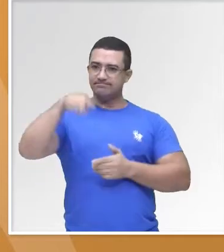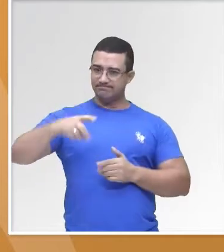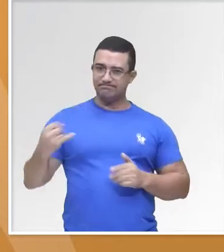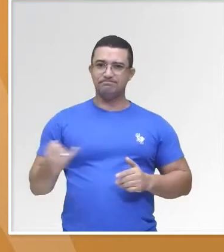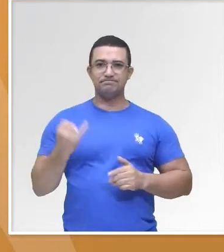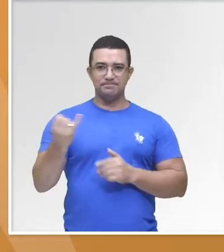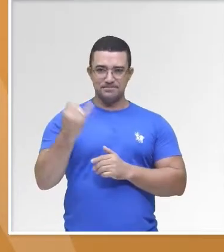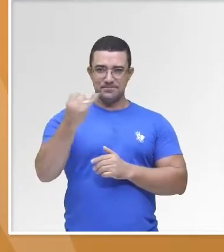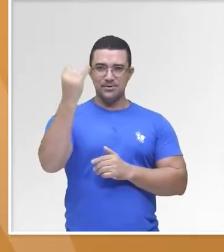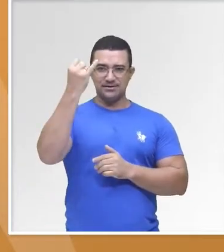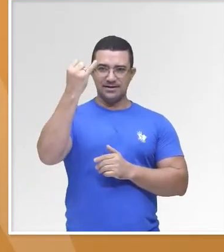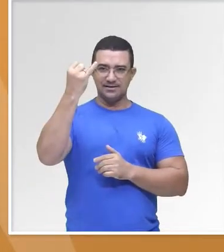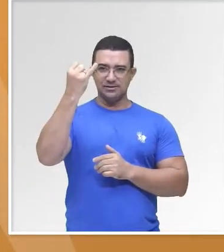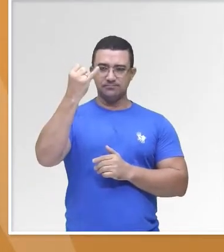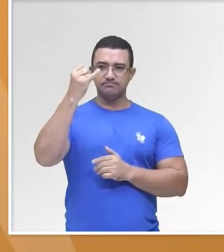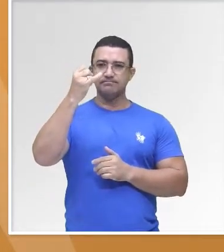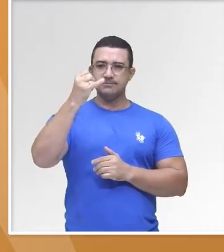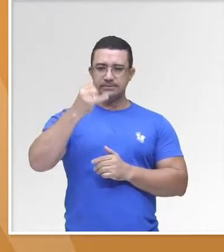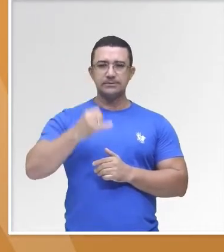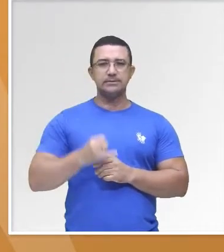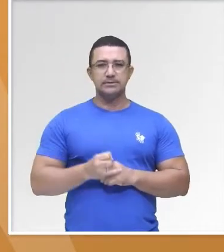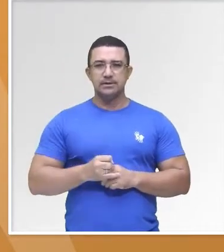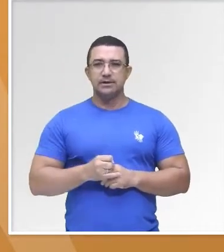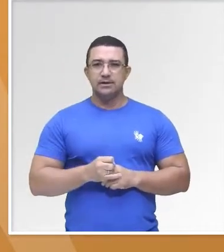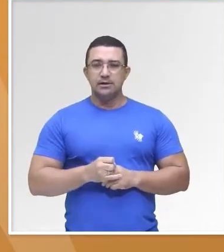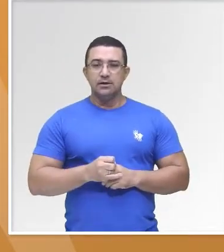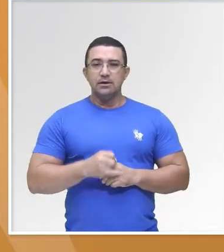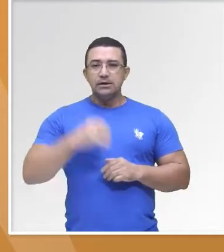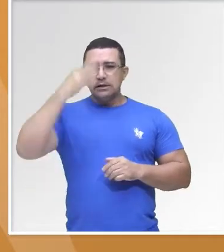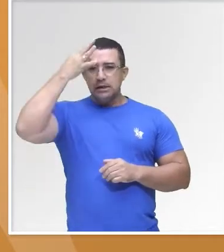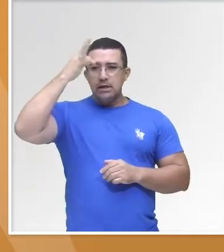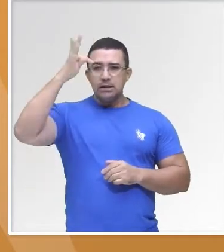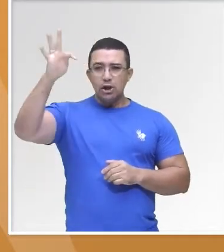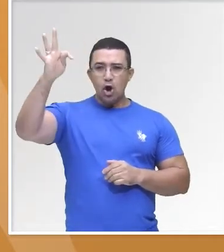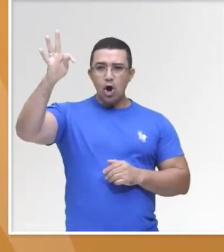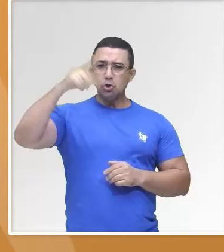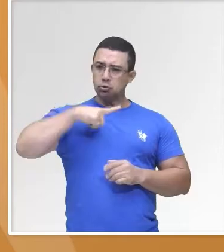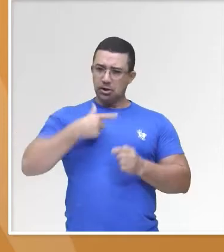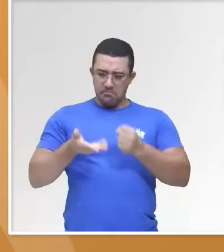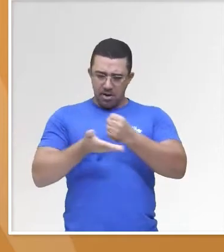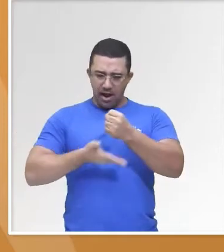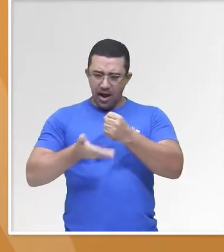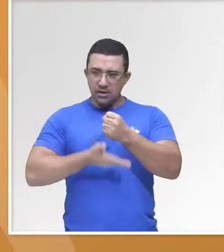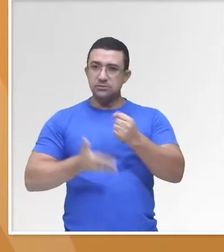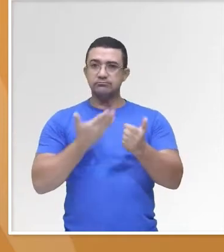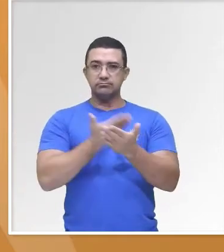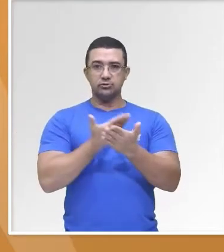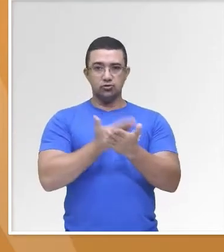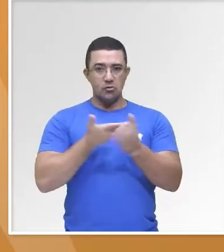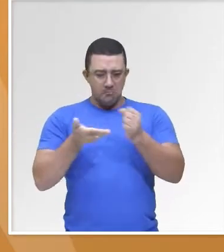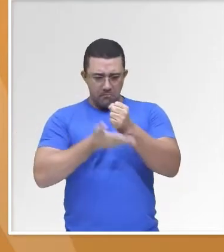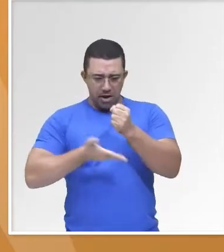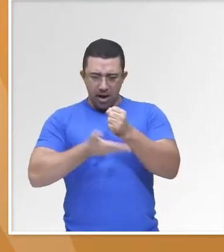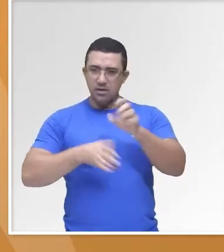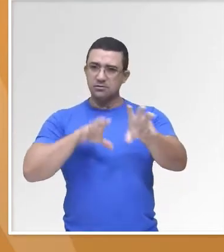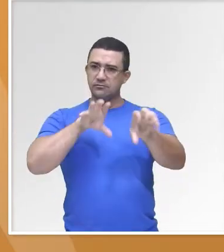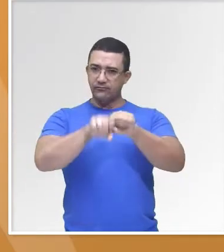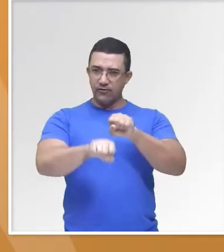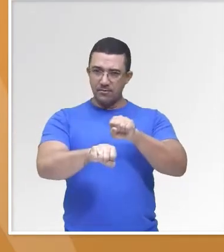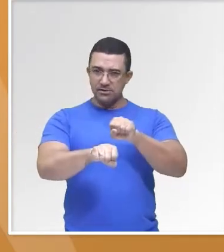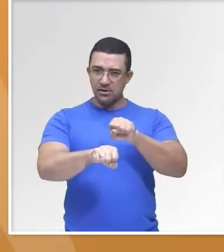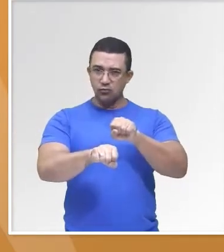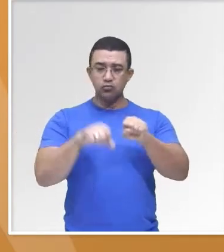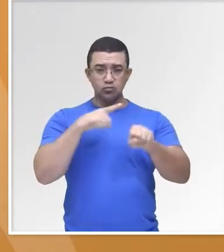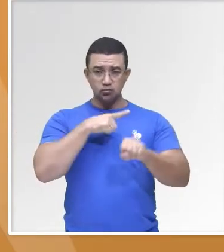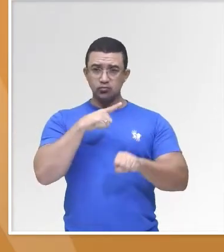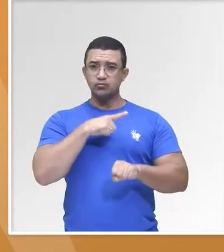importante. Estudar é fundamental. Esses teóricos, eles têm base de estudo, base de formações, não é